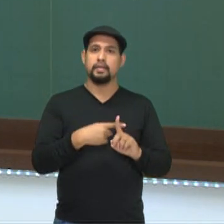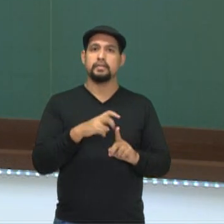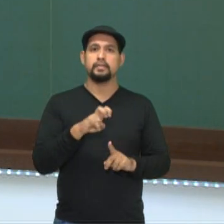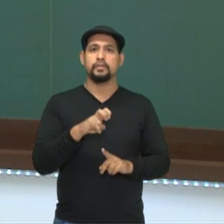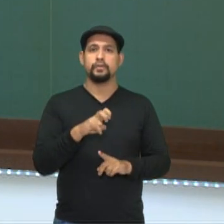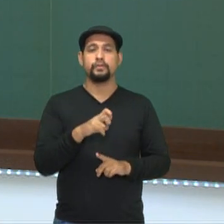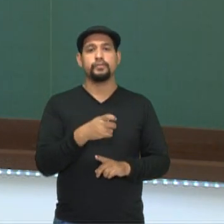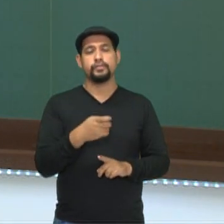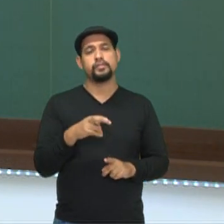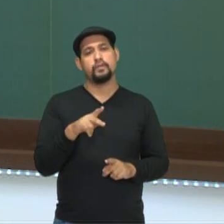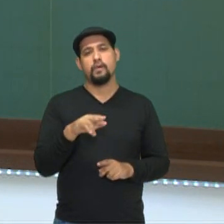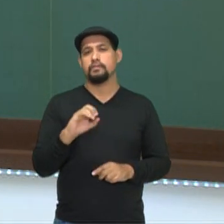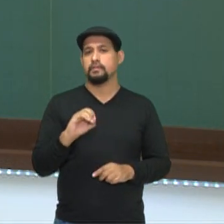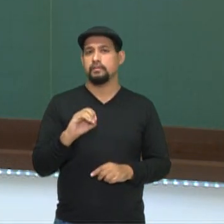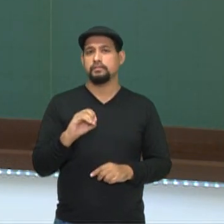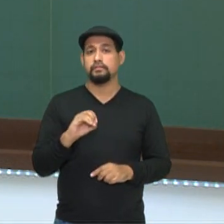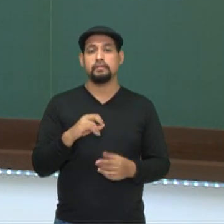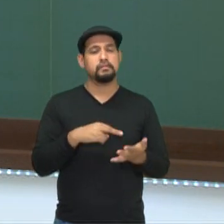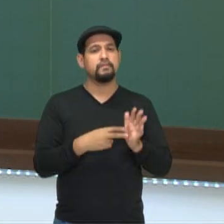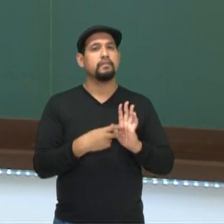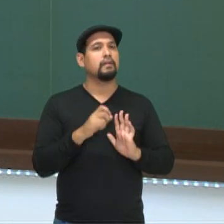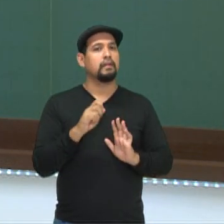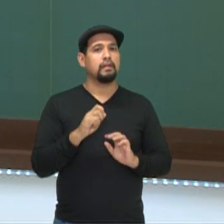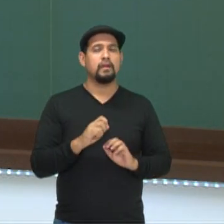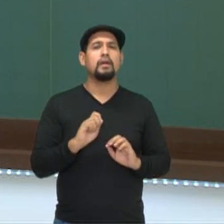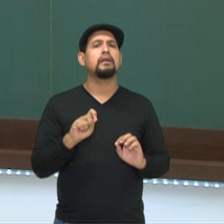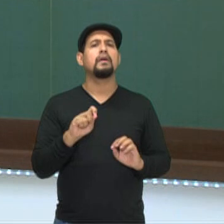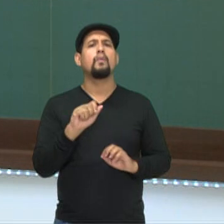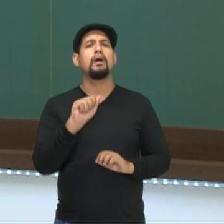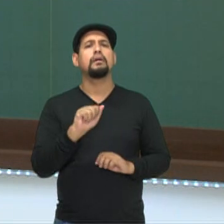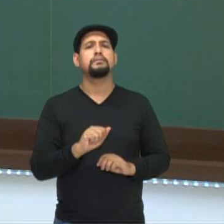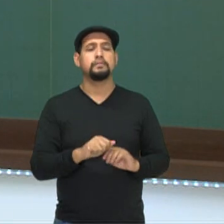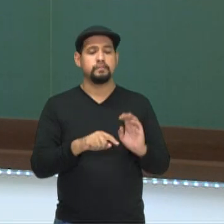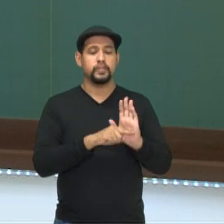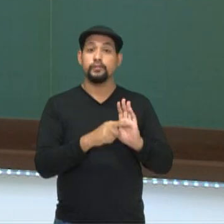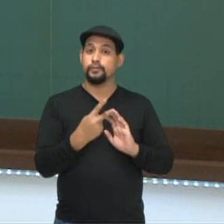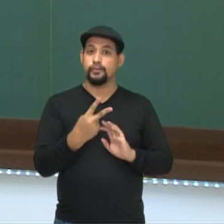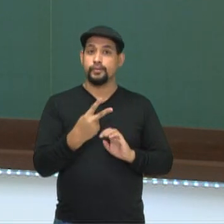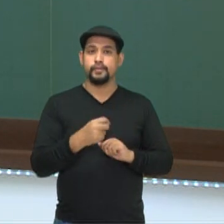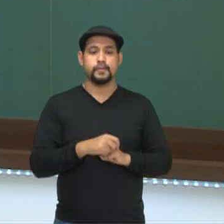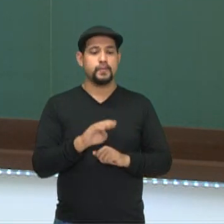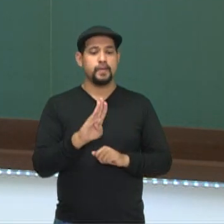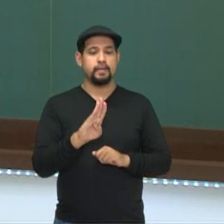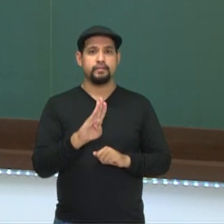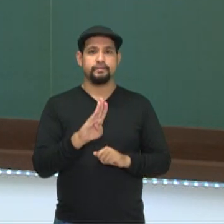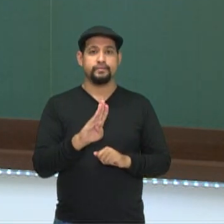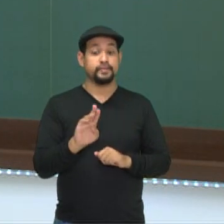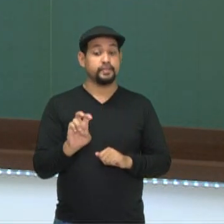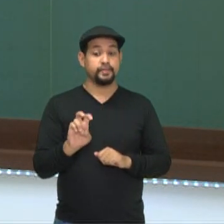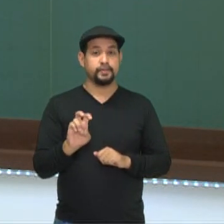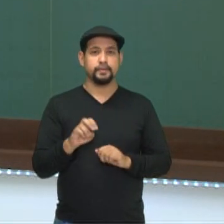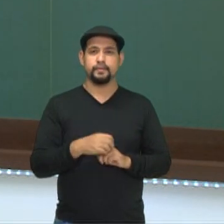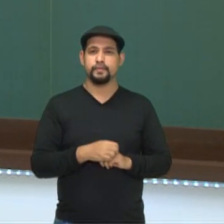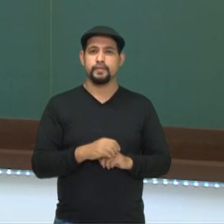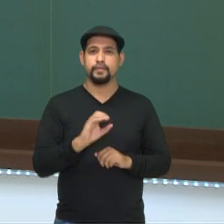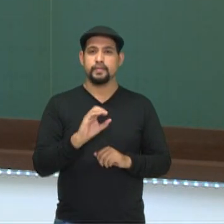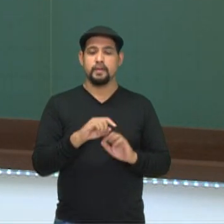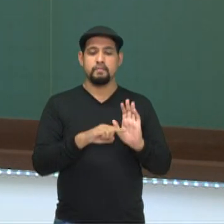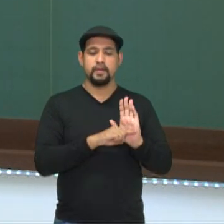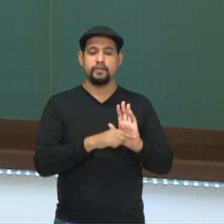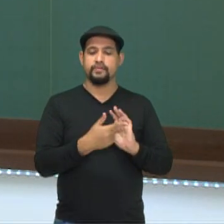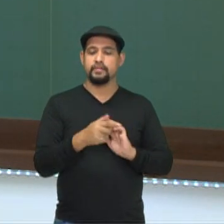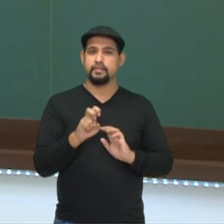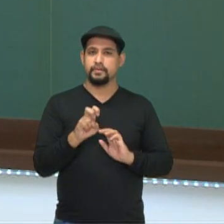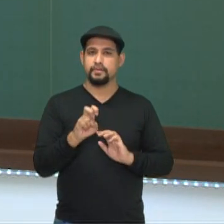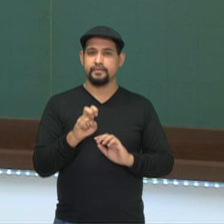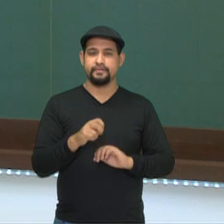25 igual a 0. Então, essa é uma equação. Quem é o a? Menos 2, o b, 5 e o c, menos